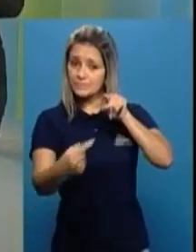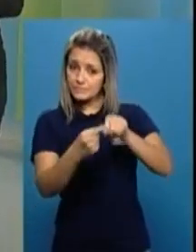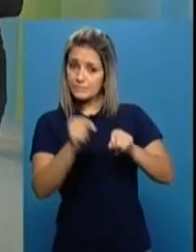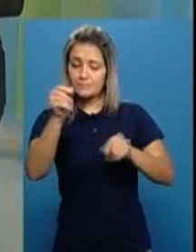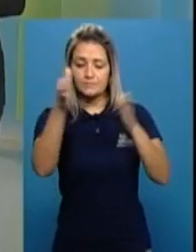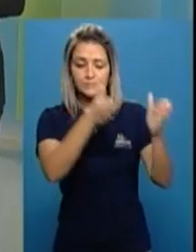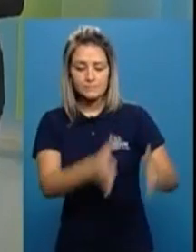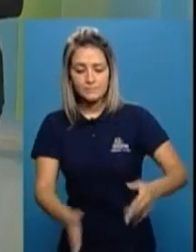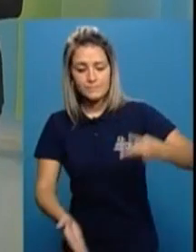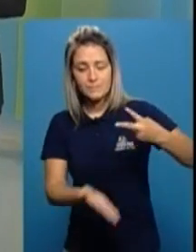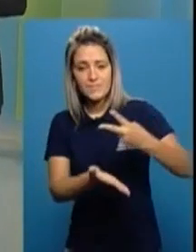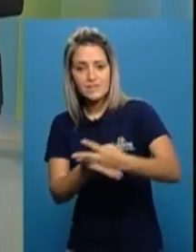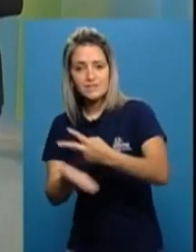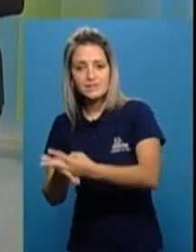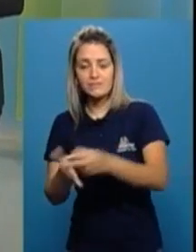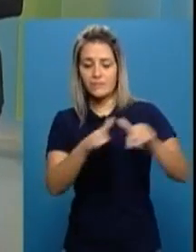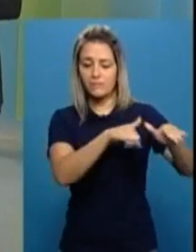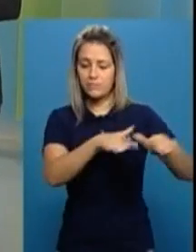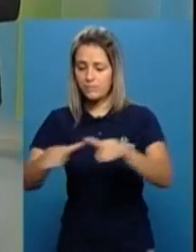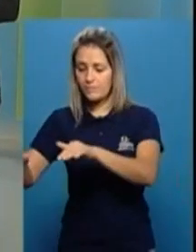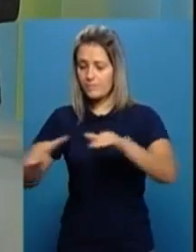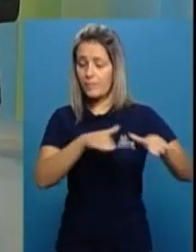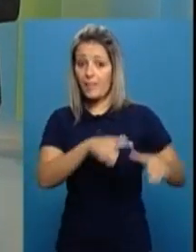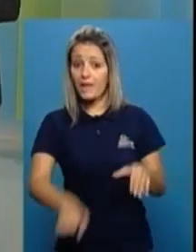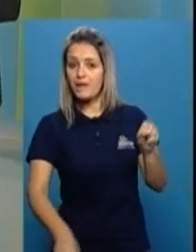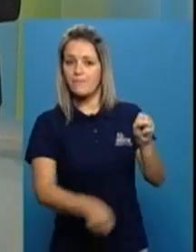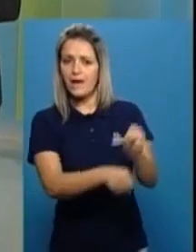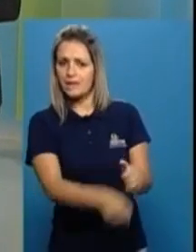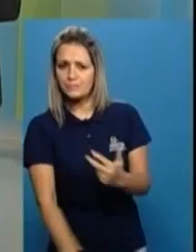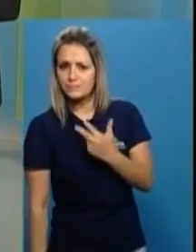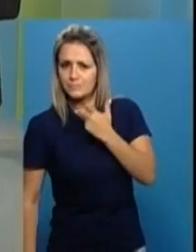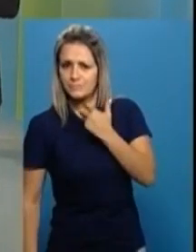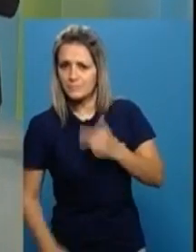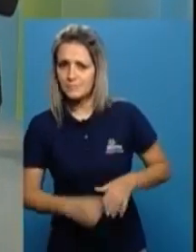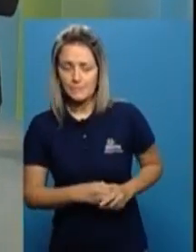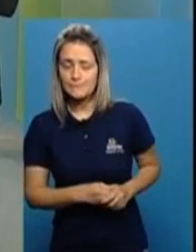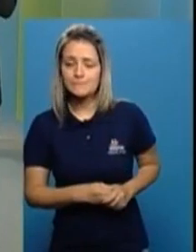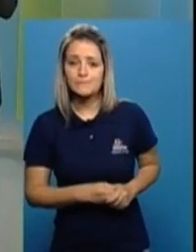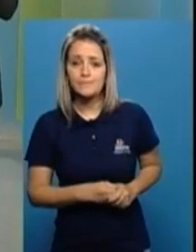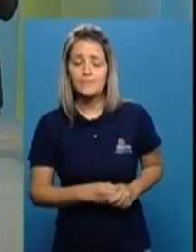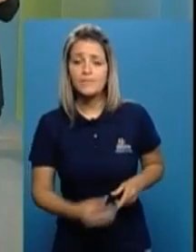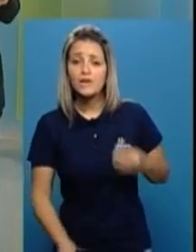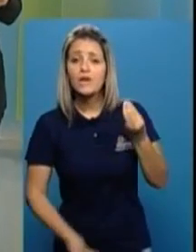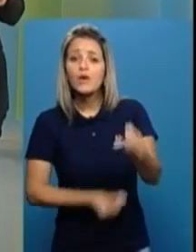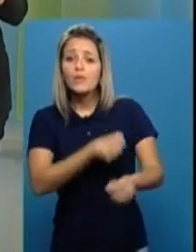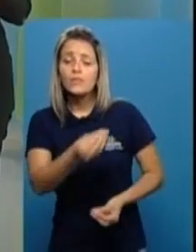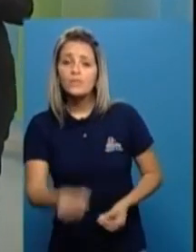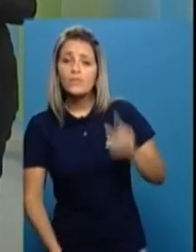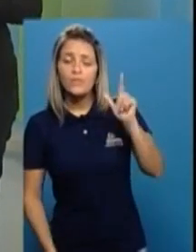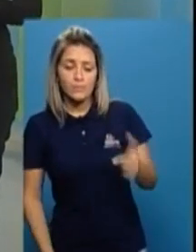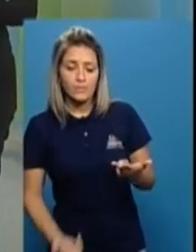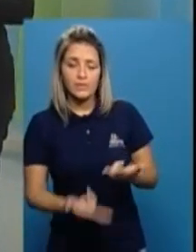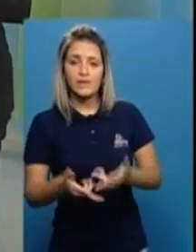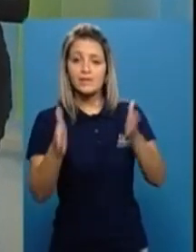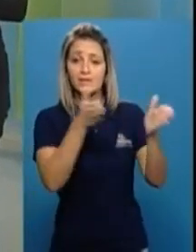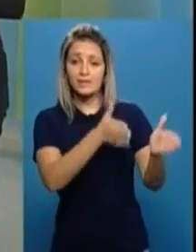constante, sem qualquer tipo de pausa ou interrupção. É mais frequentemente utilizada na